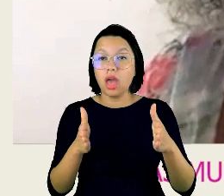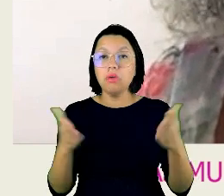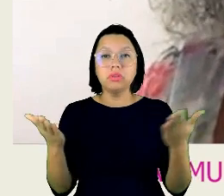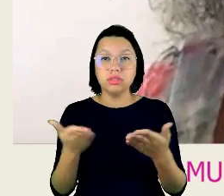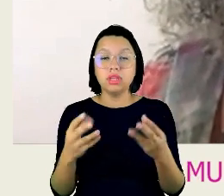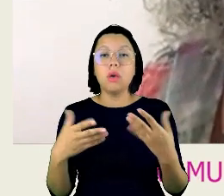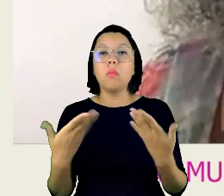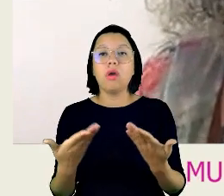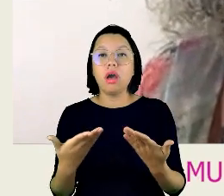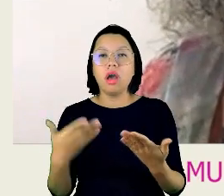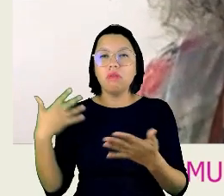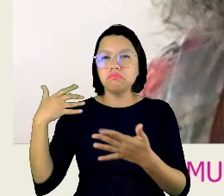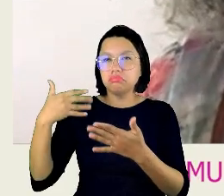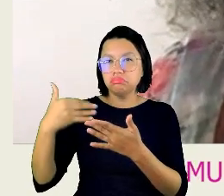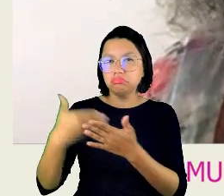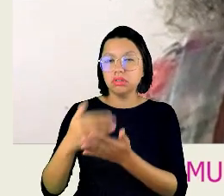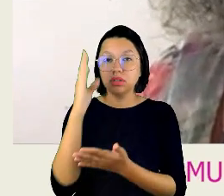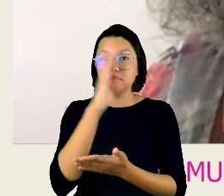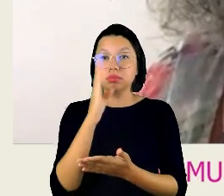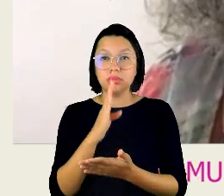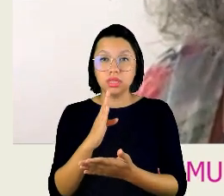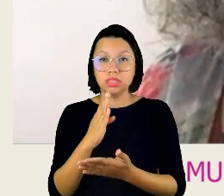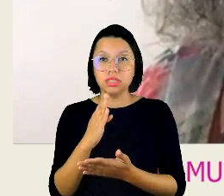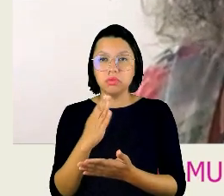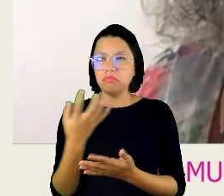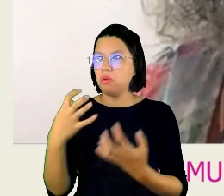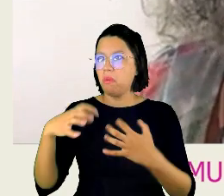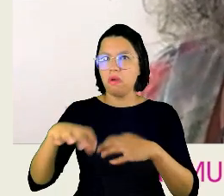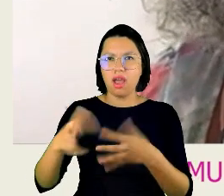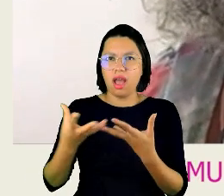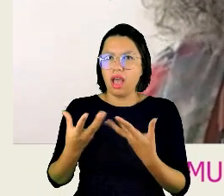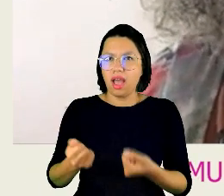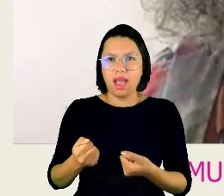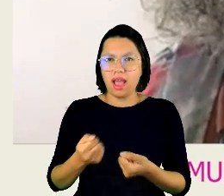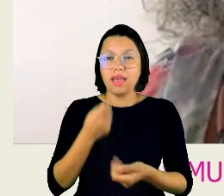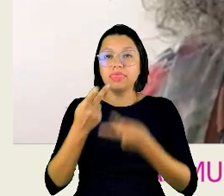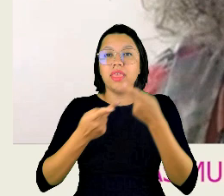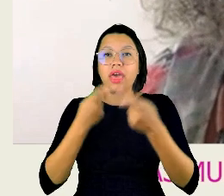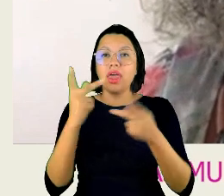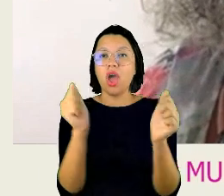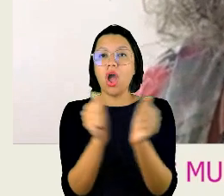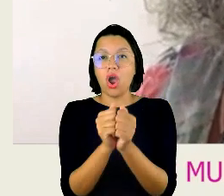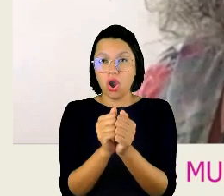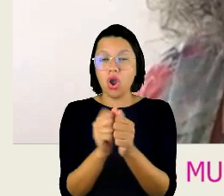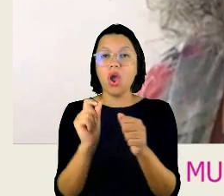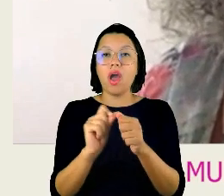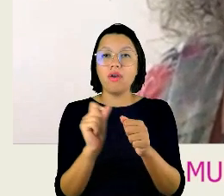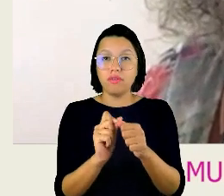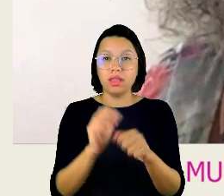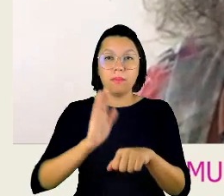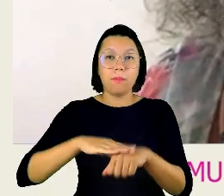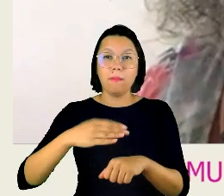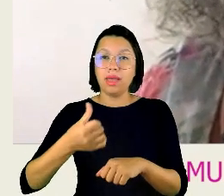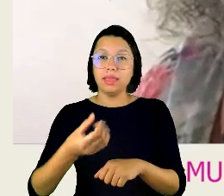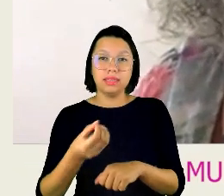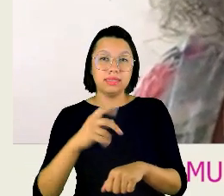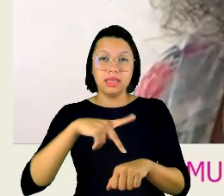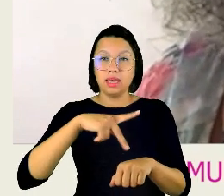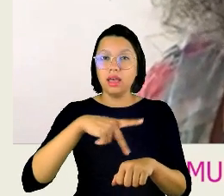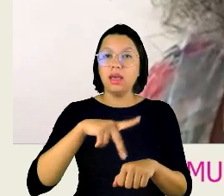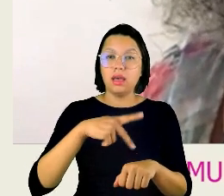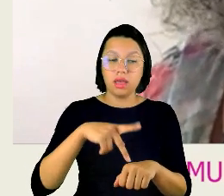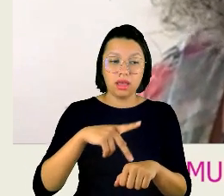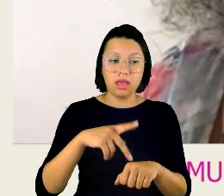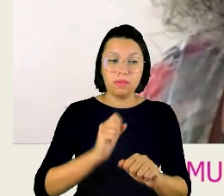quando recentemente o Brasil se recusou a aderir à declaração conjunta realizada por mais de 60